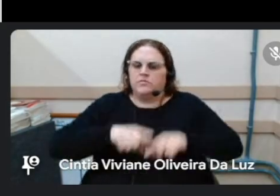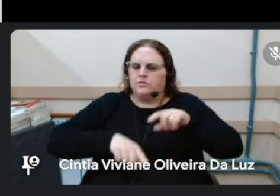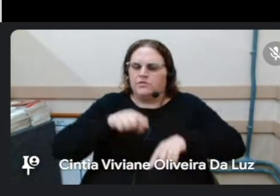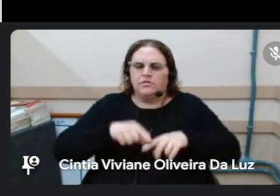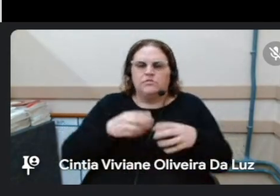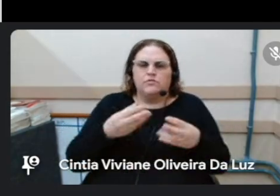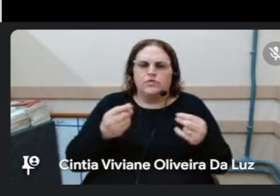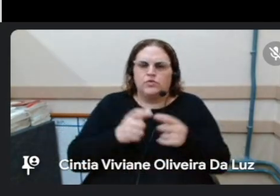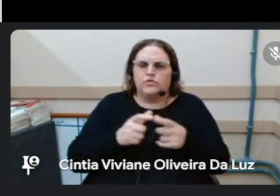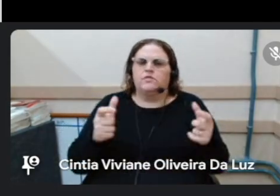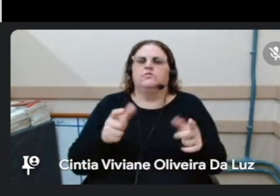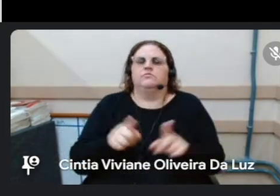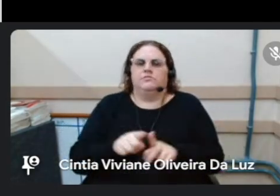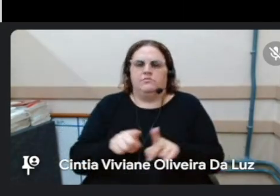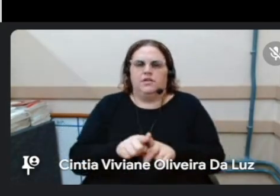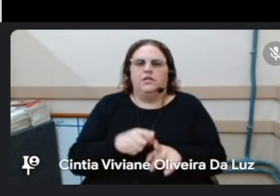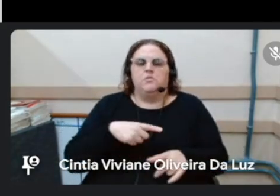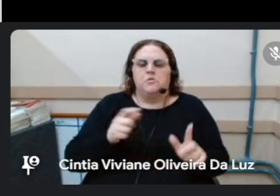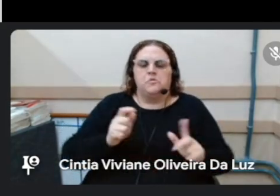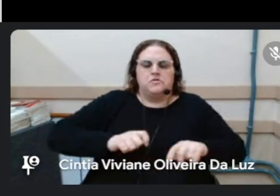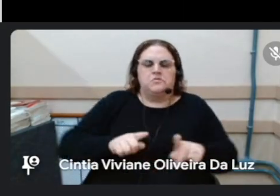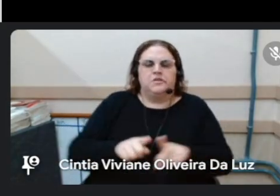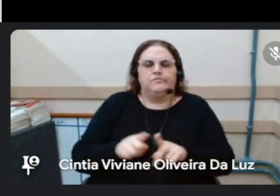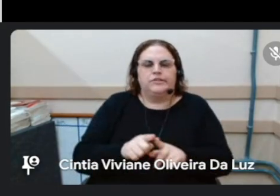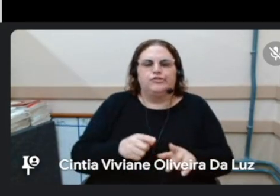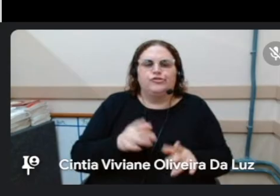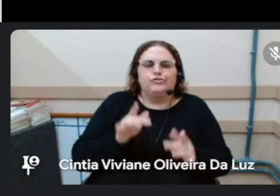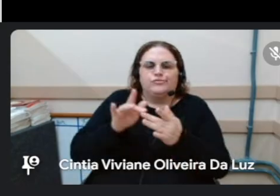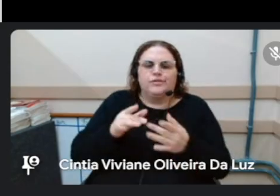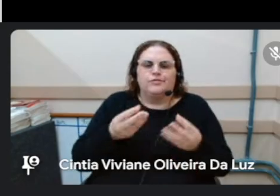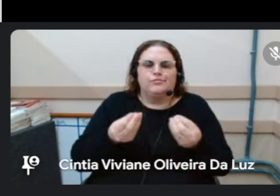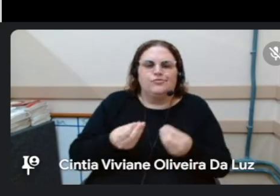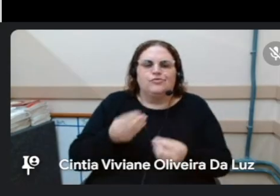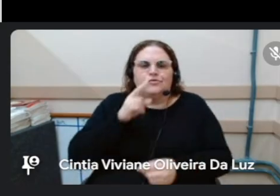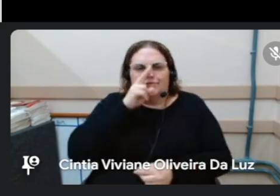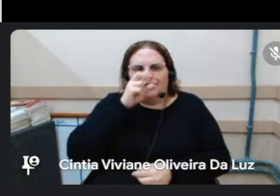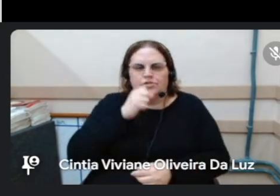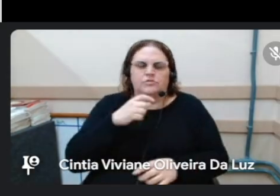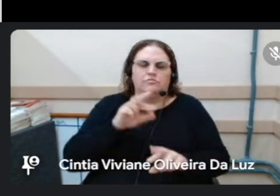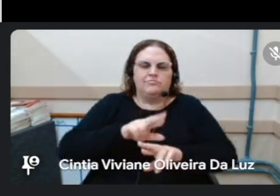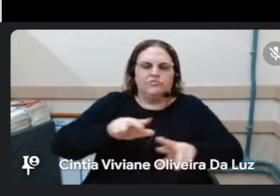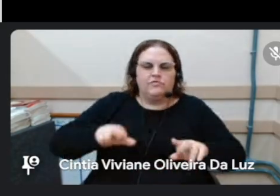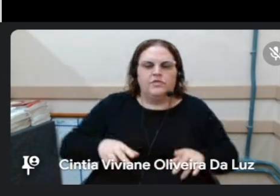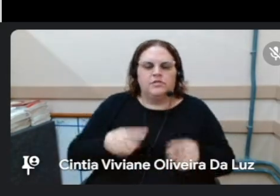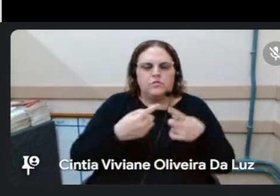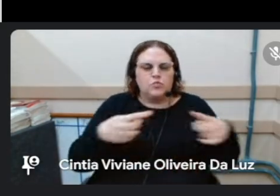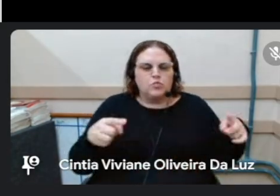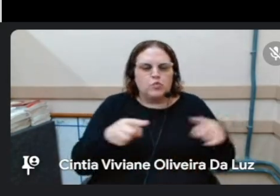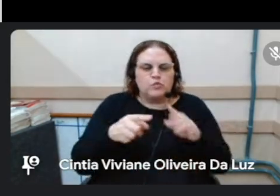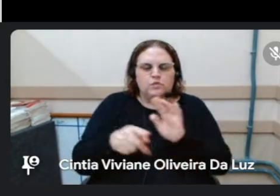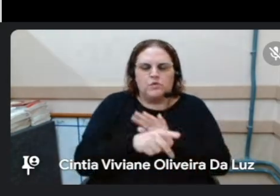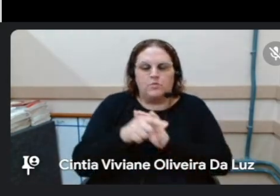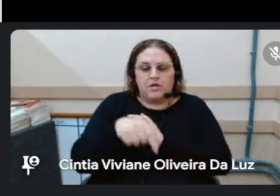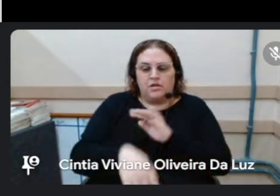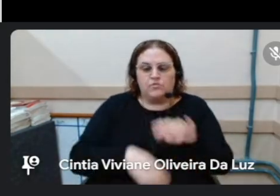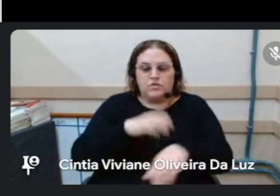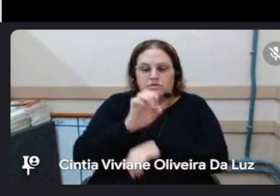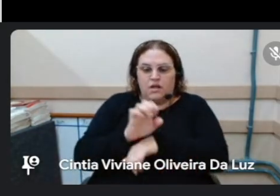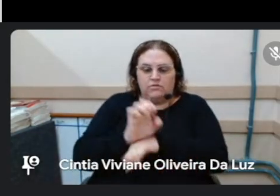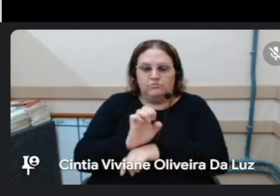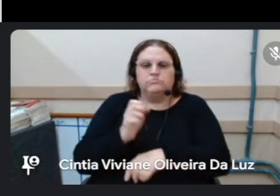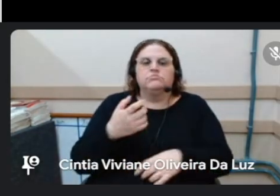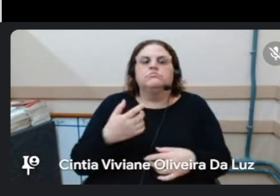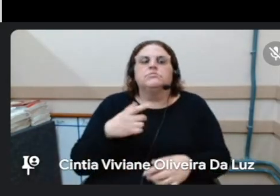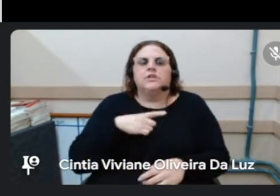grande e uma possibilidade de contato muito grande com diferentes músicos do estado que desempenham as